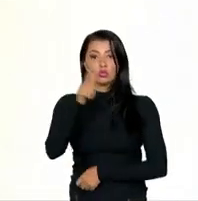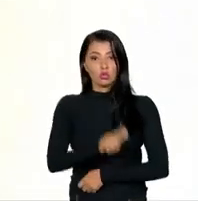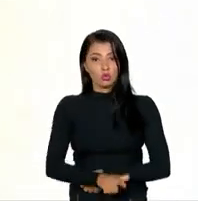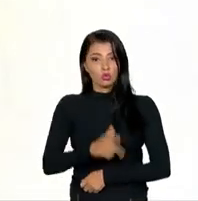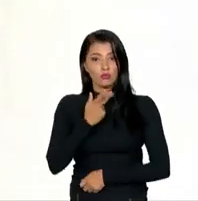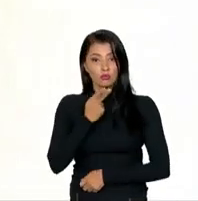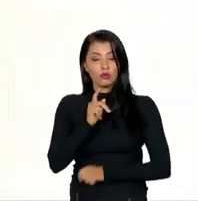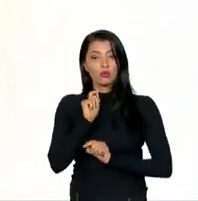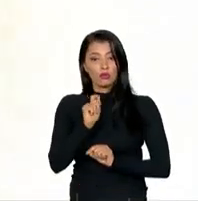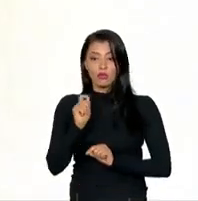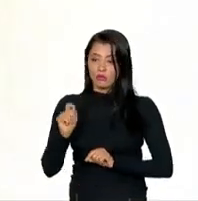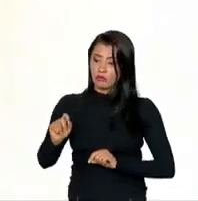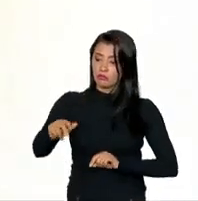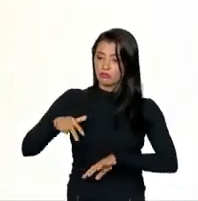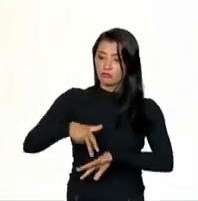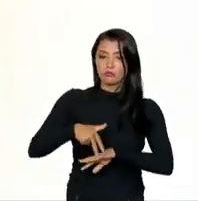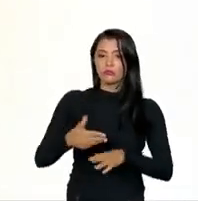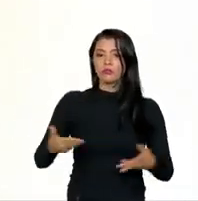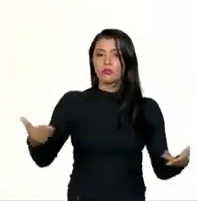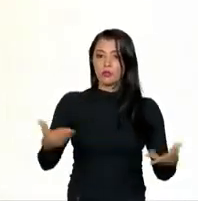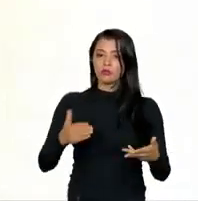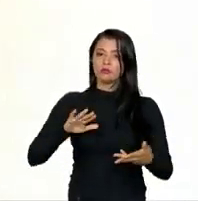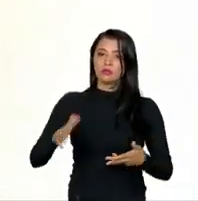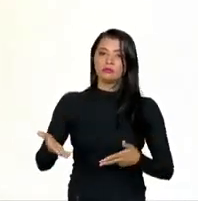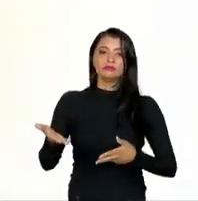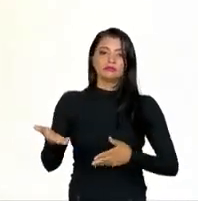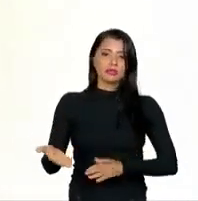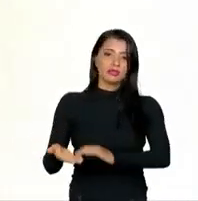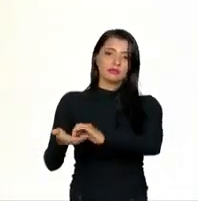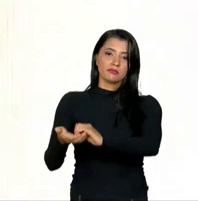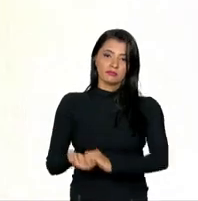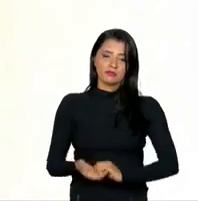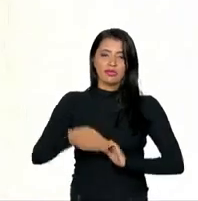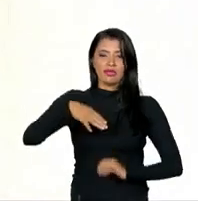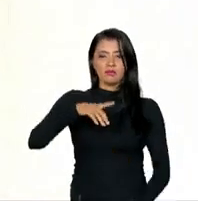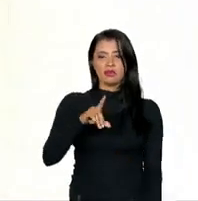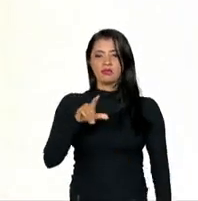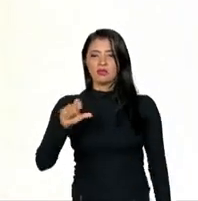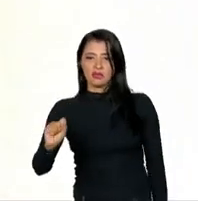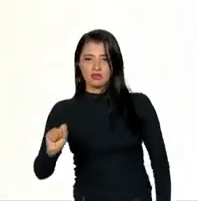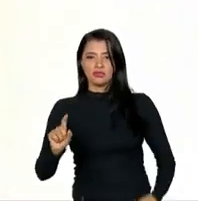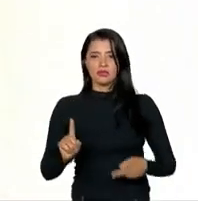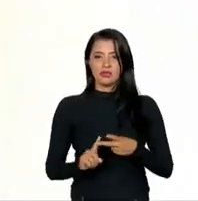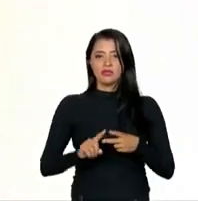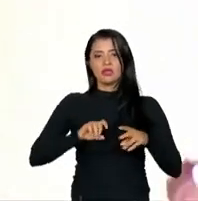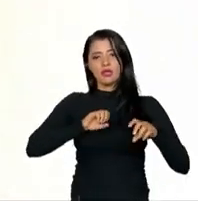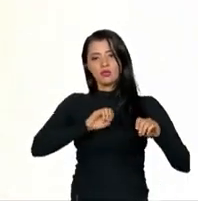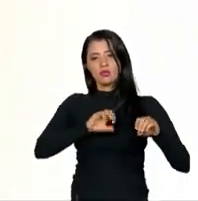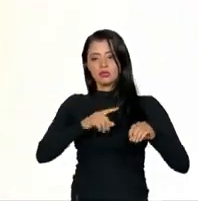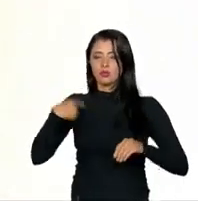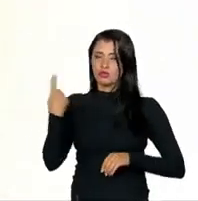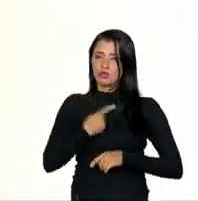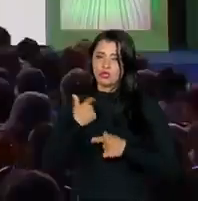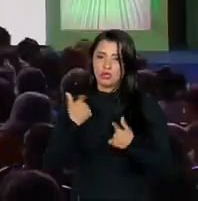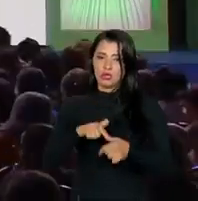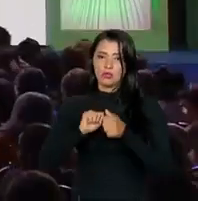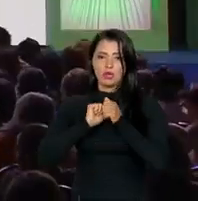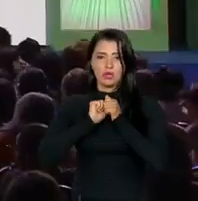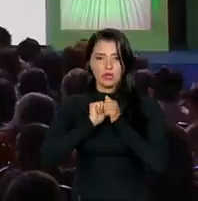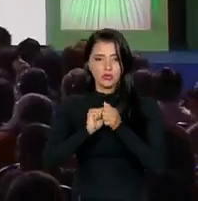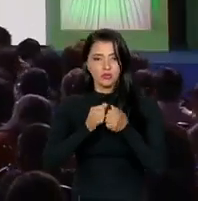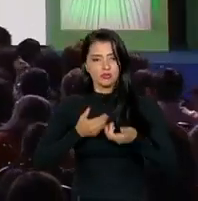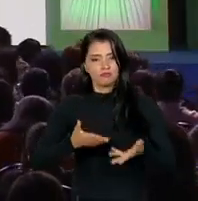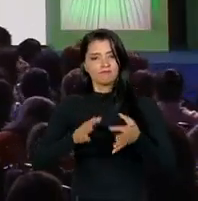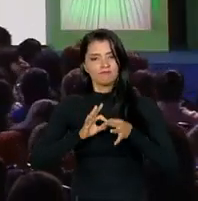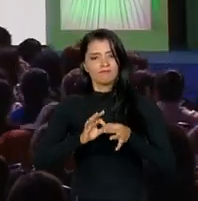aqui, eu vim aqui hoje para estender a mão. MDS e educação. Queremos trabalhar juntos. Juntos